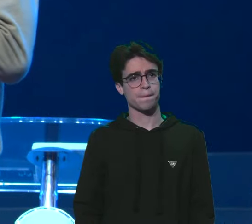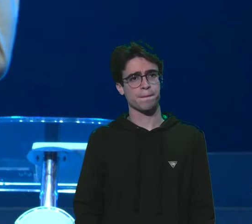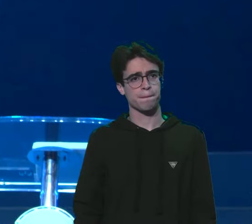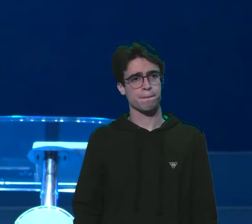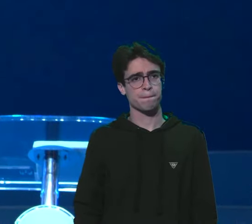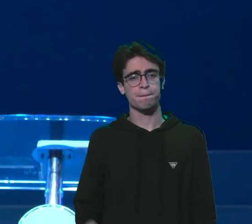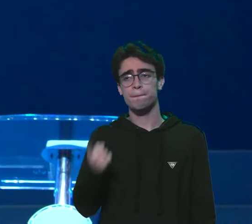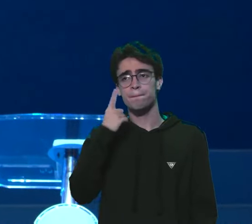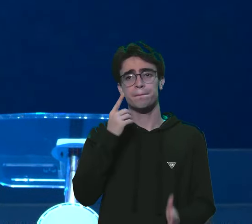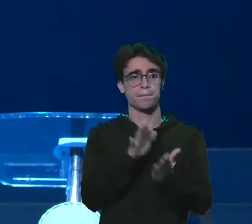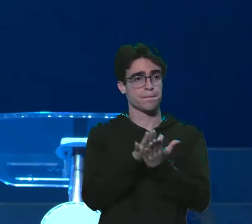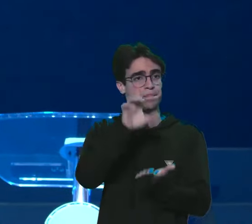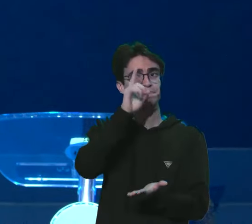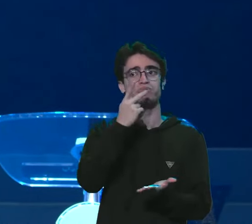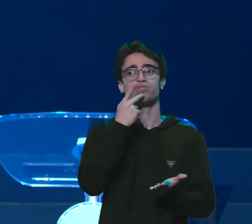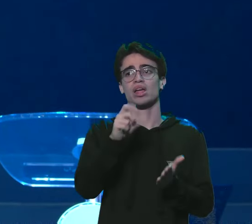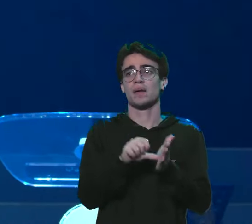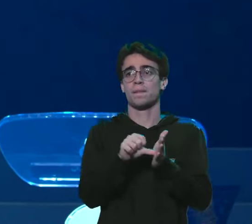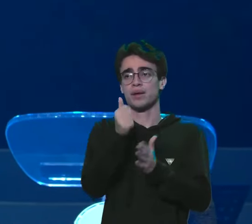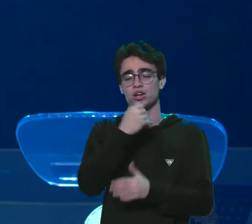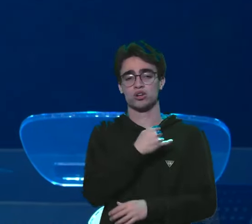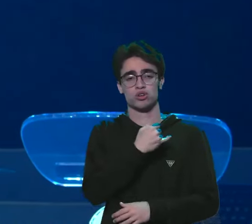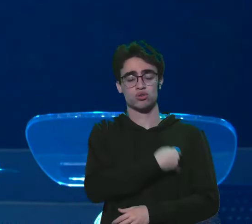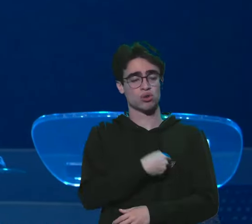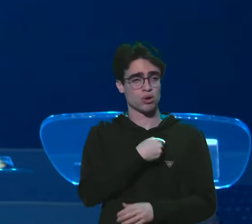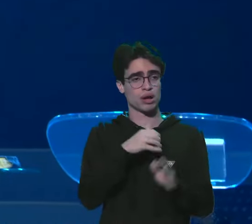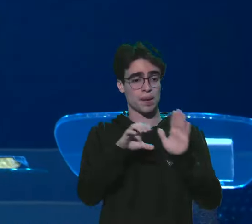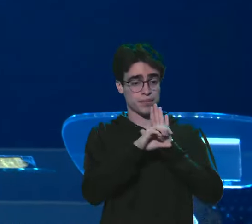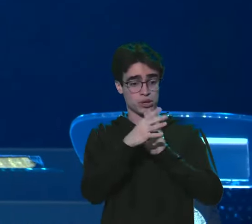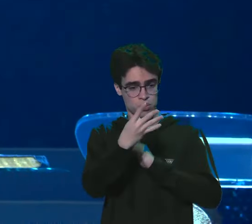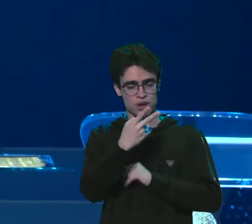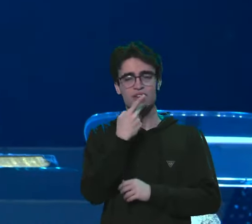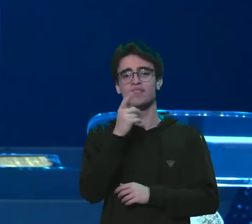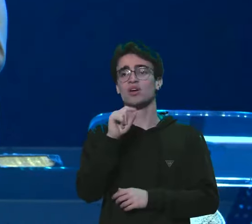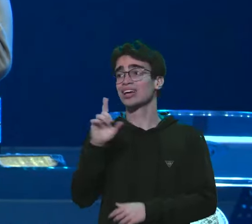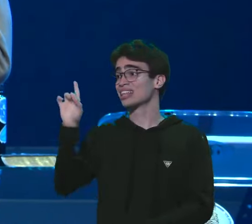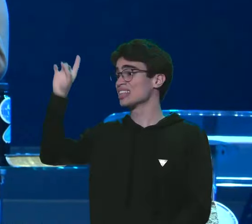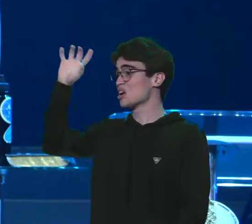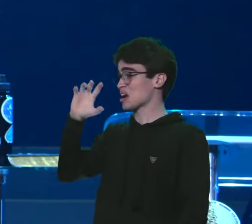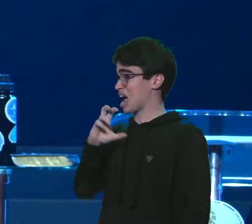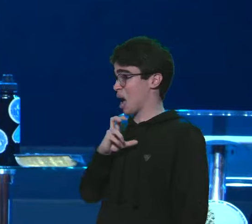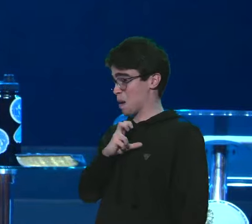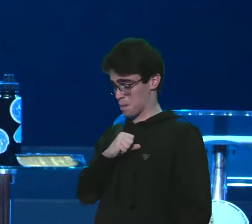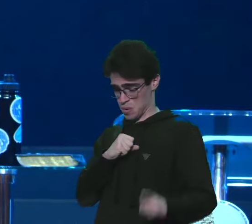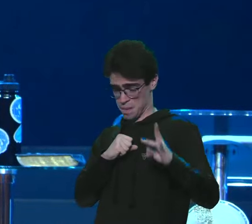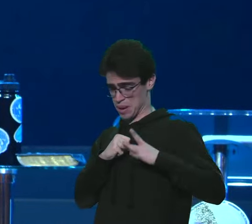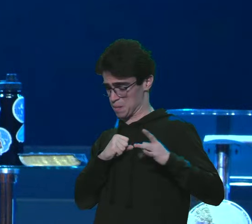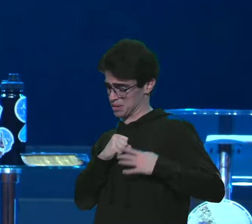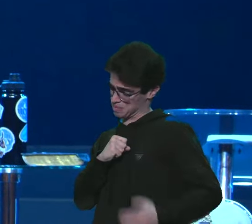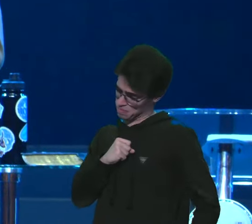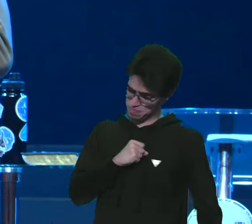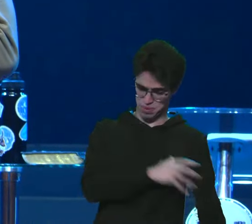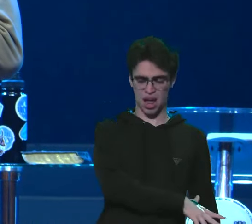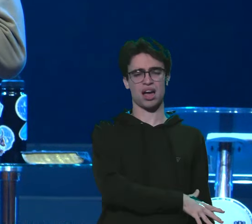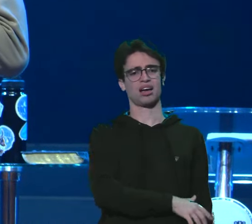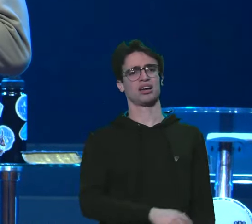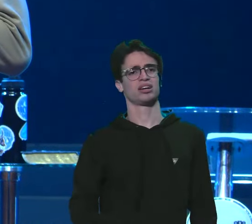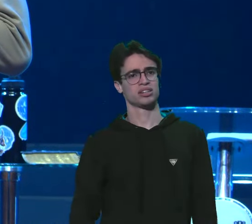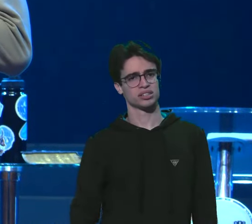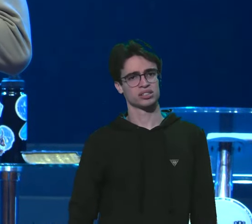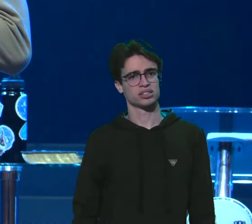A Bíblia diz em 1 João 4, 18, que o amor perfeito de Deus tira fora o nosso medo.